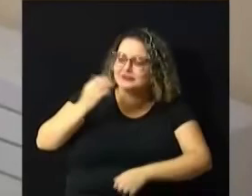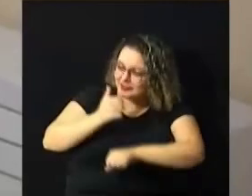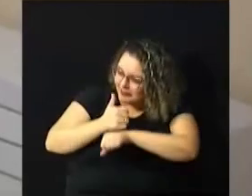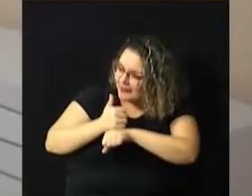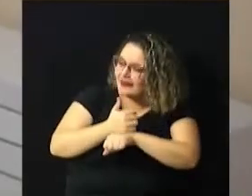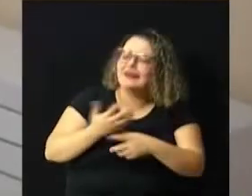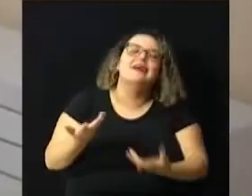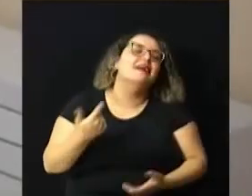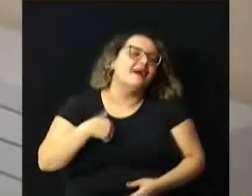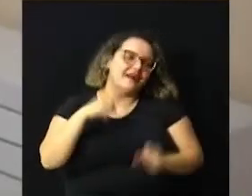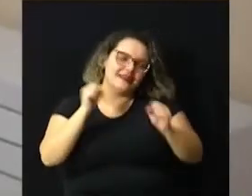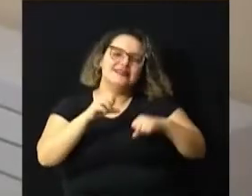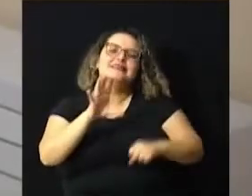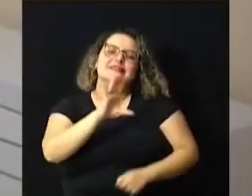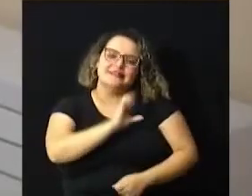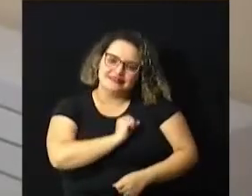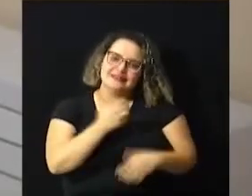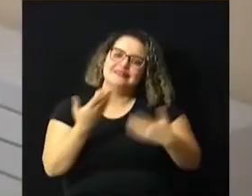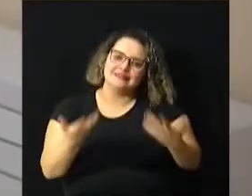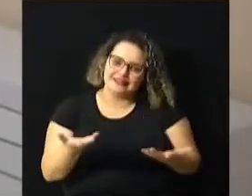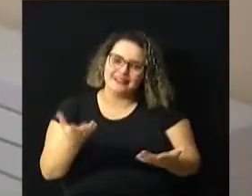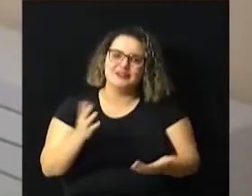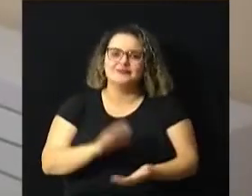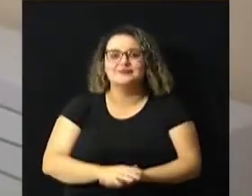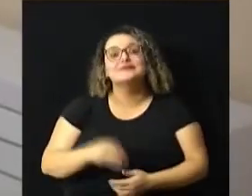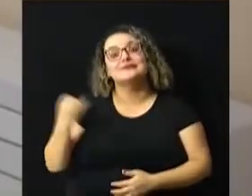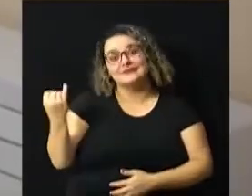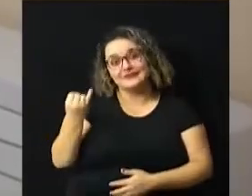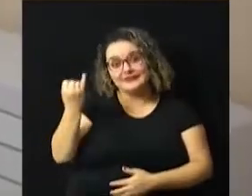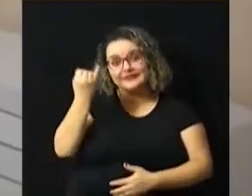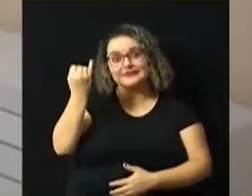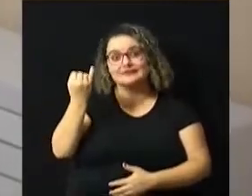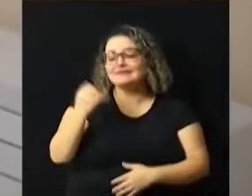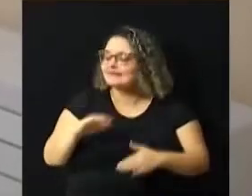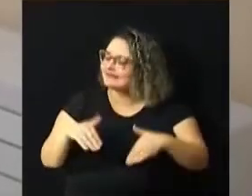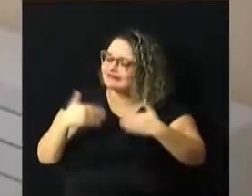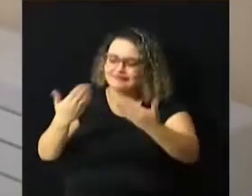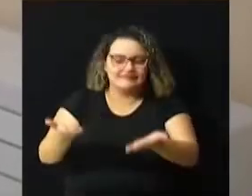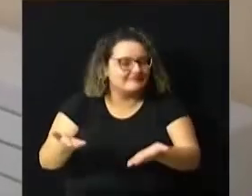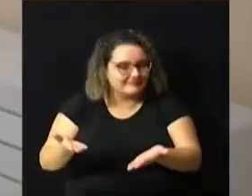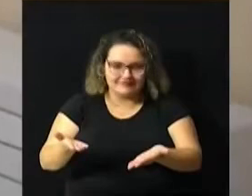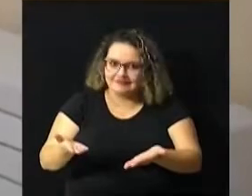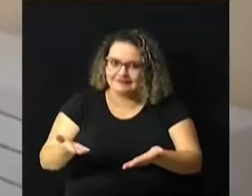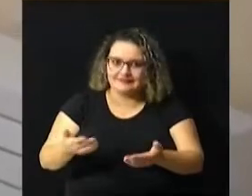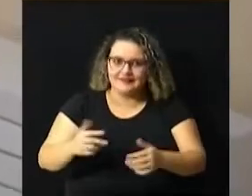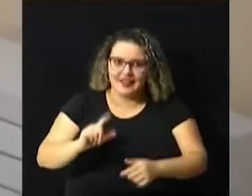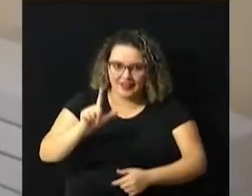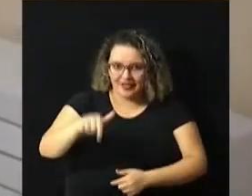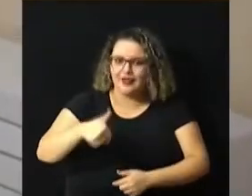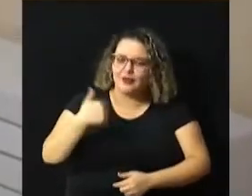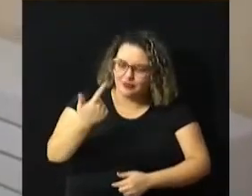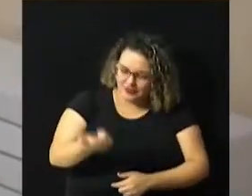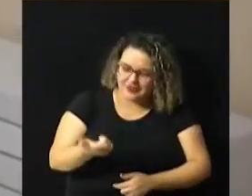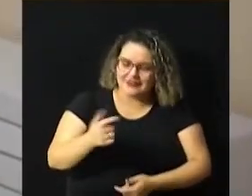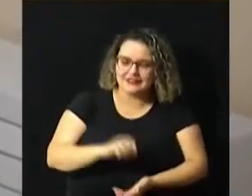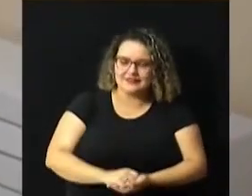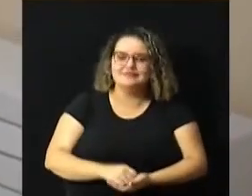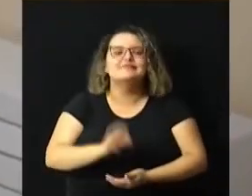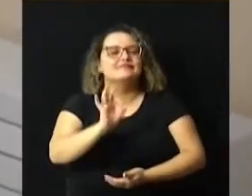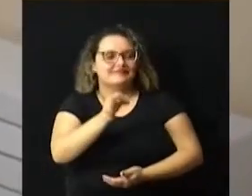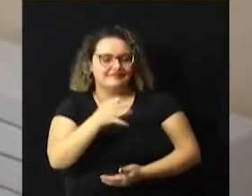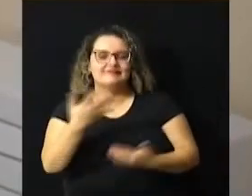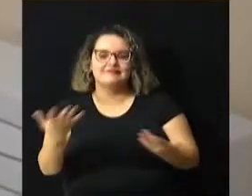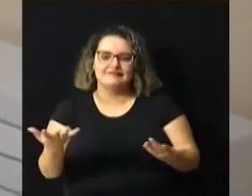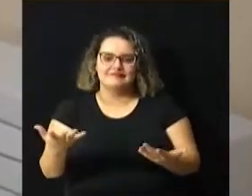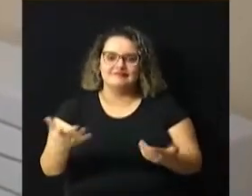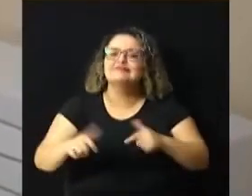faz, né, Pamela? Eu amo sim o que eu faço. É isso aí, isso é o mais importante. O resto vem na sequência, né? Com certeza. Então